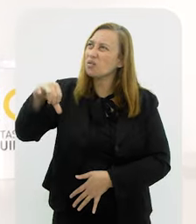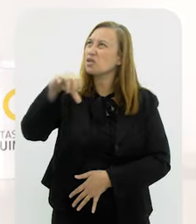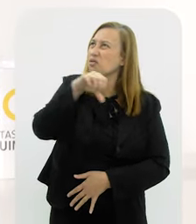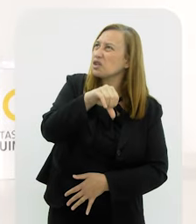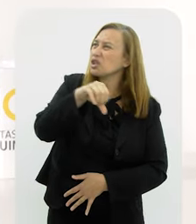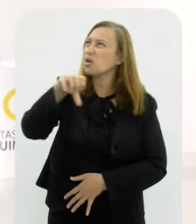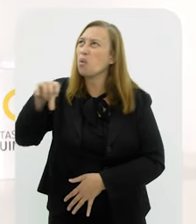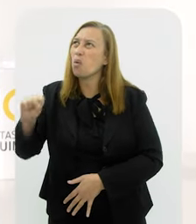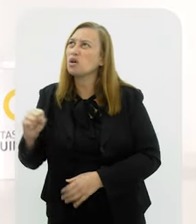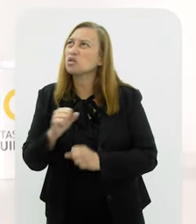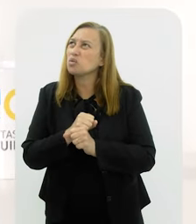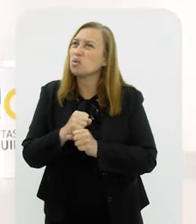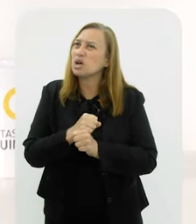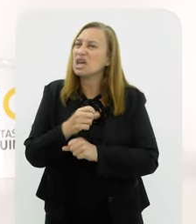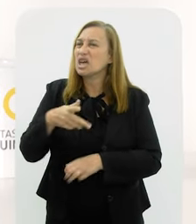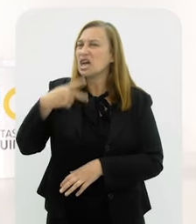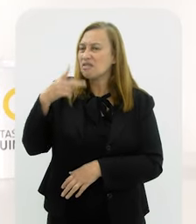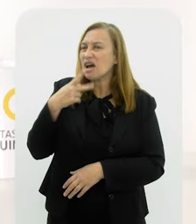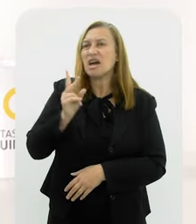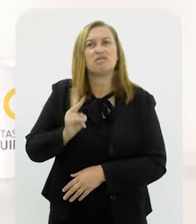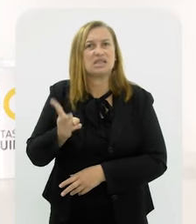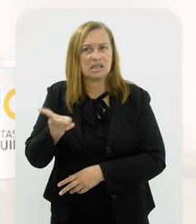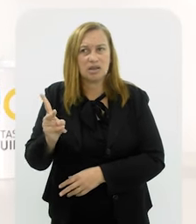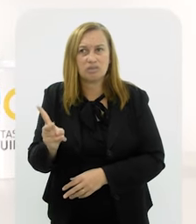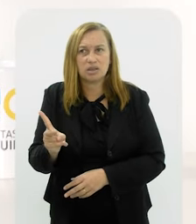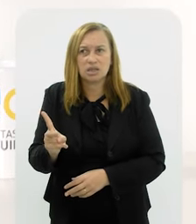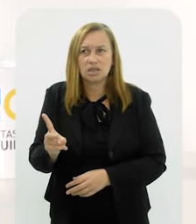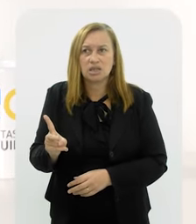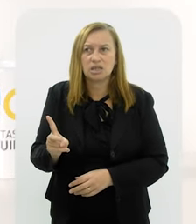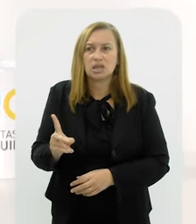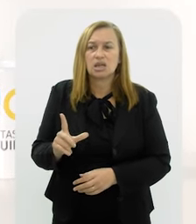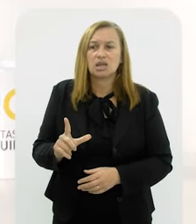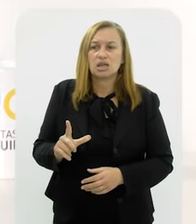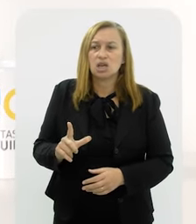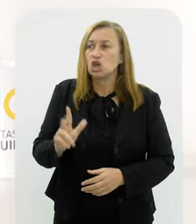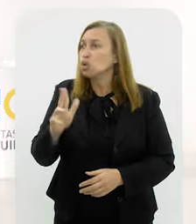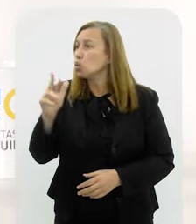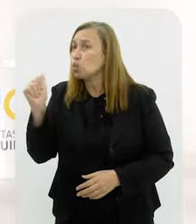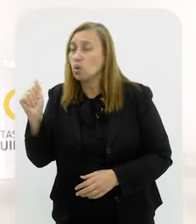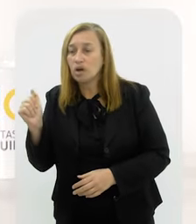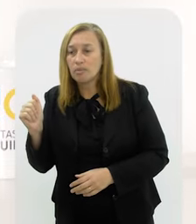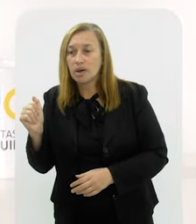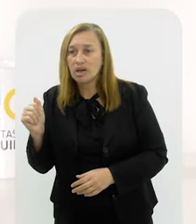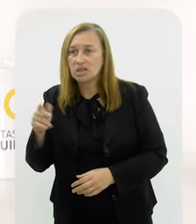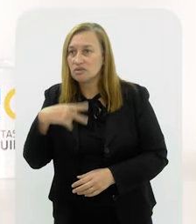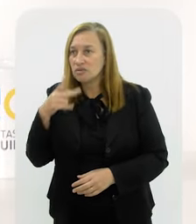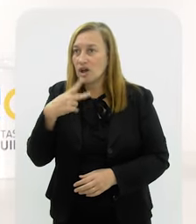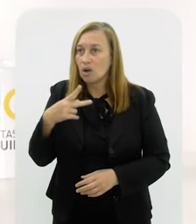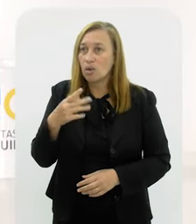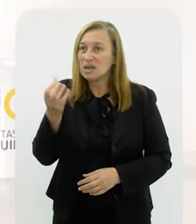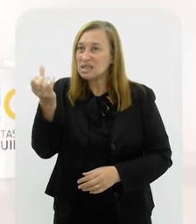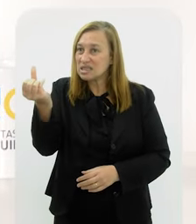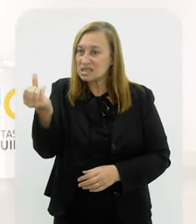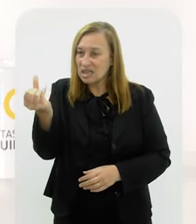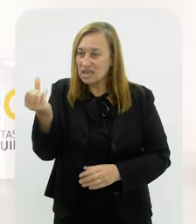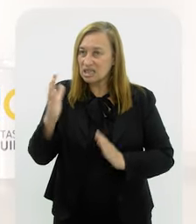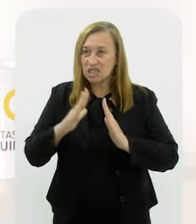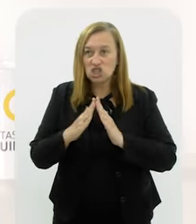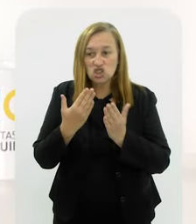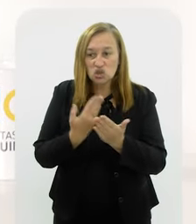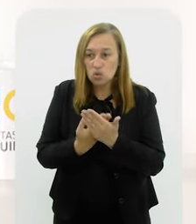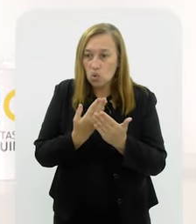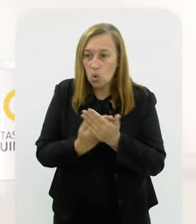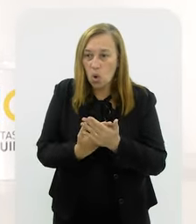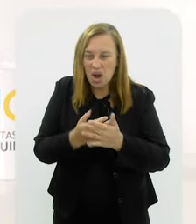98, ele falava muito isso. De engraçado, depois nunca mais ele falou. Seis escolas